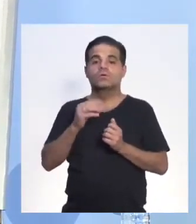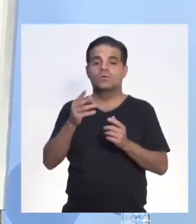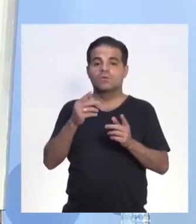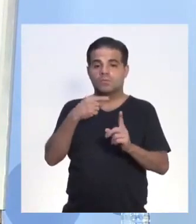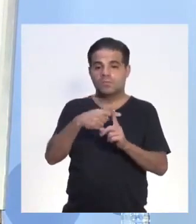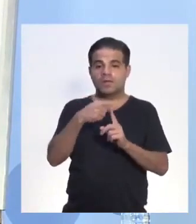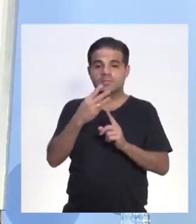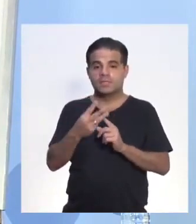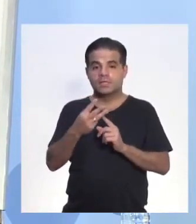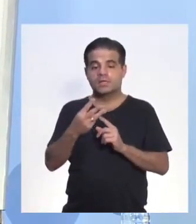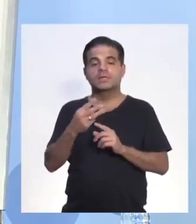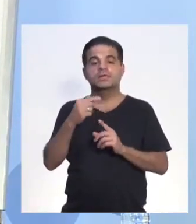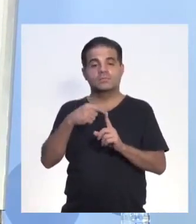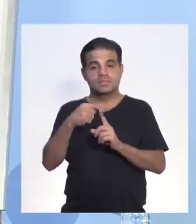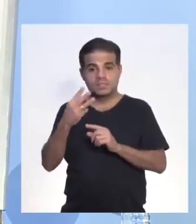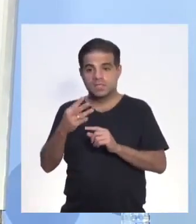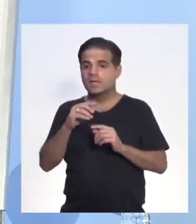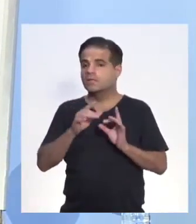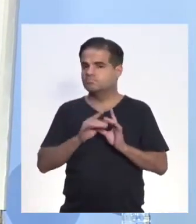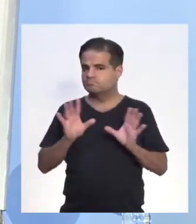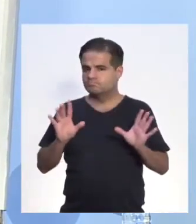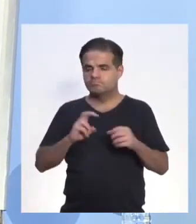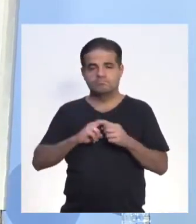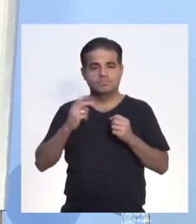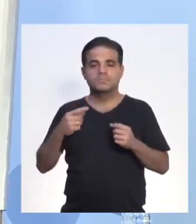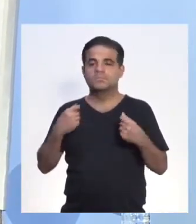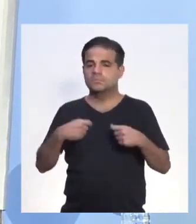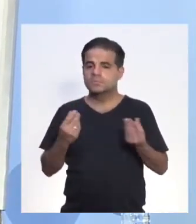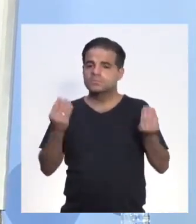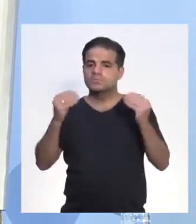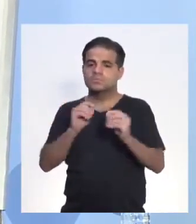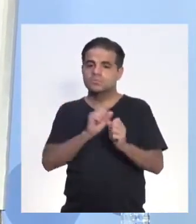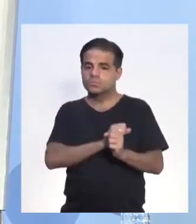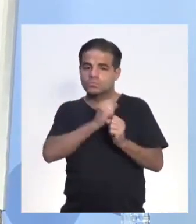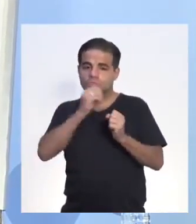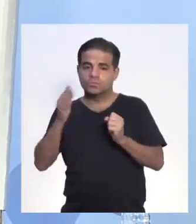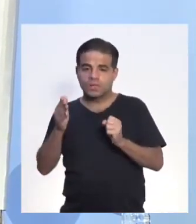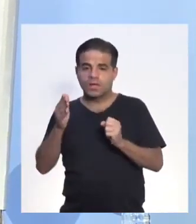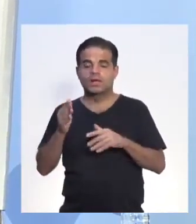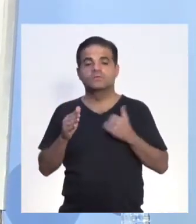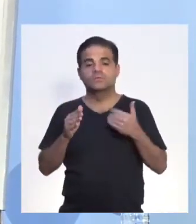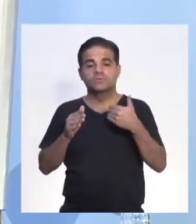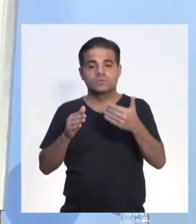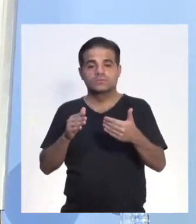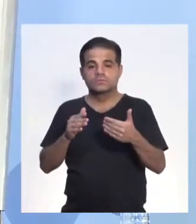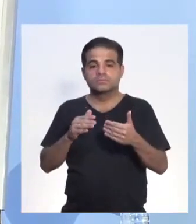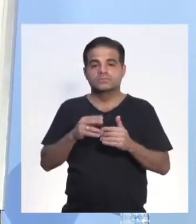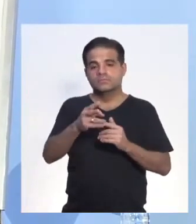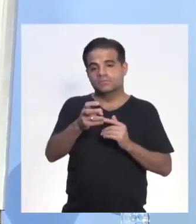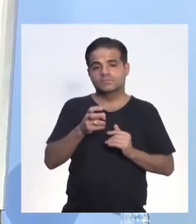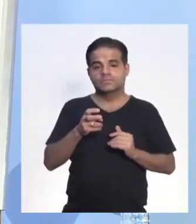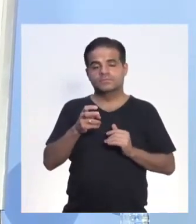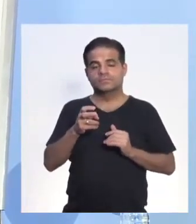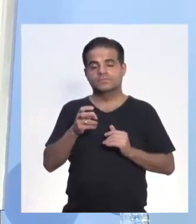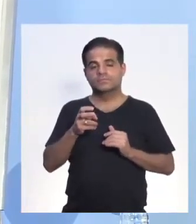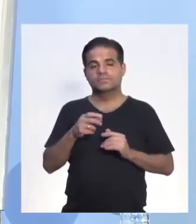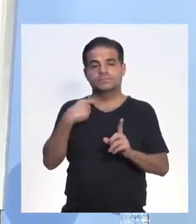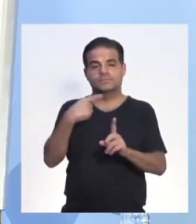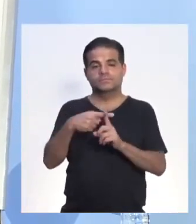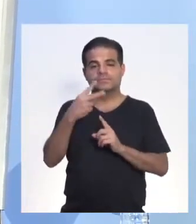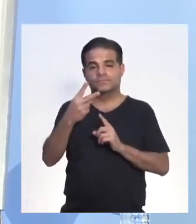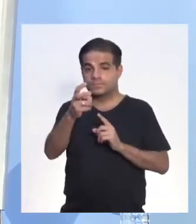o mais 3 são os termos independentes de x que eu tenho que colocar do outro lado. Então, eu tenho aqui x